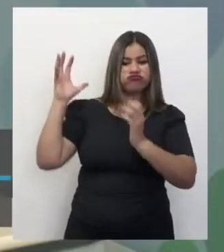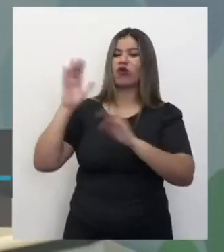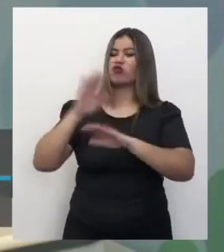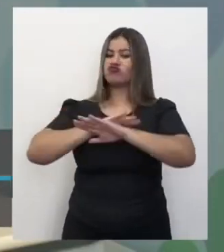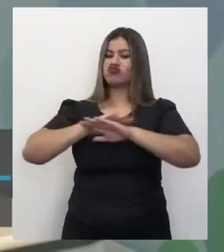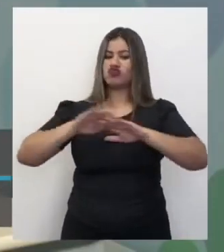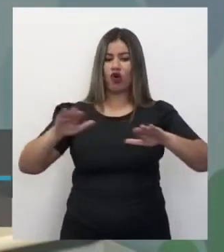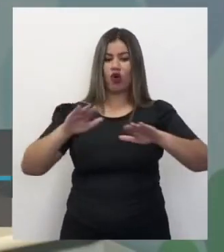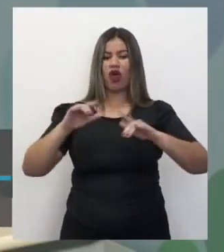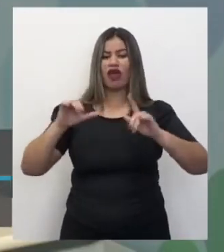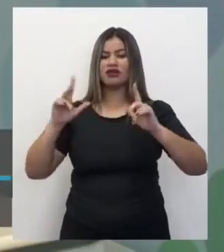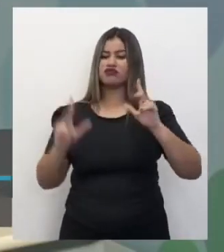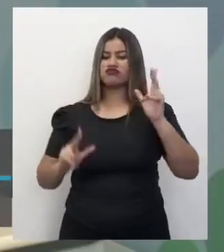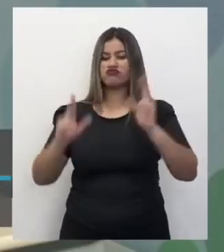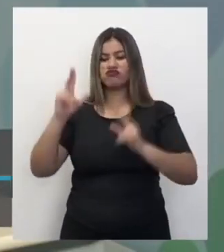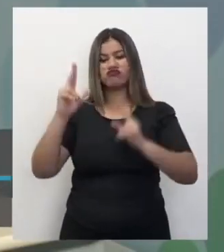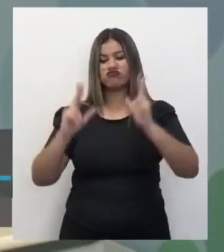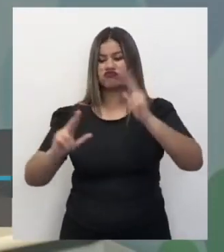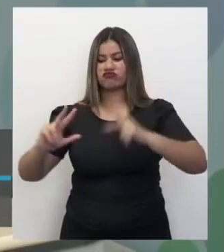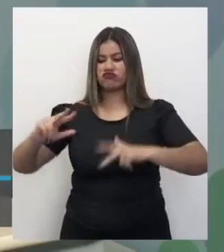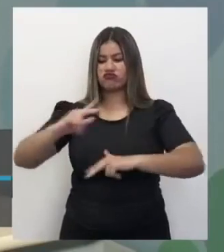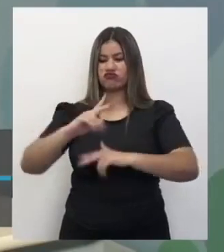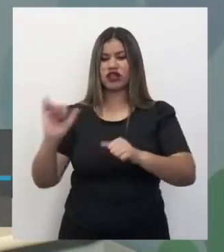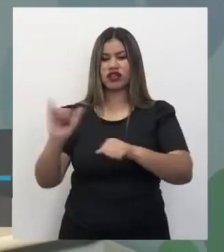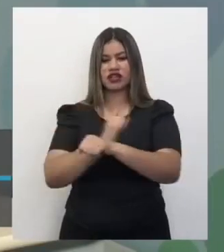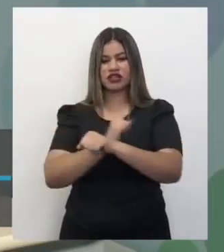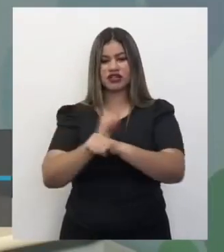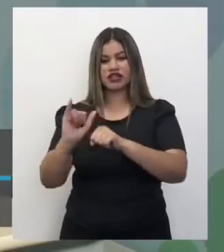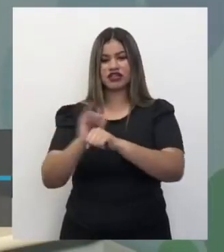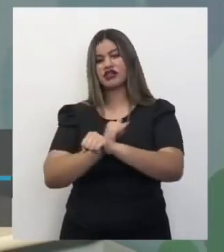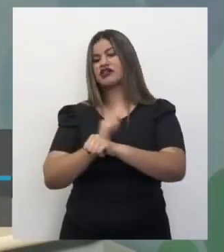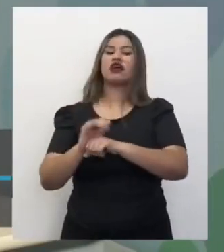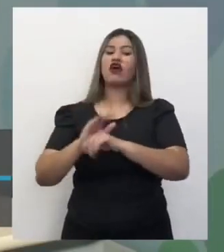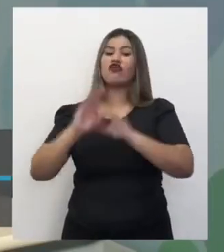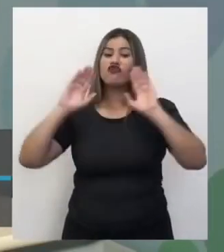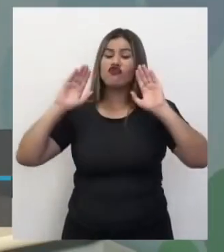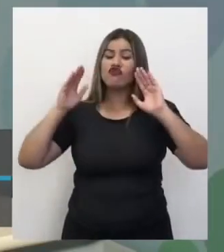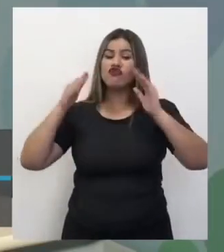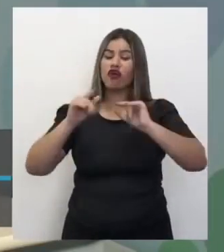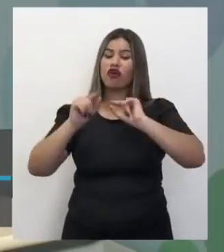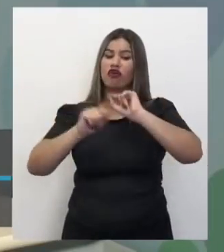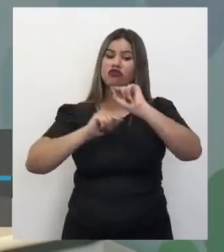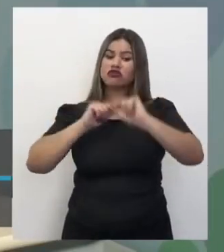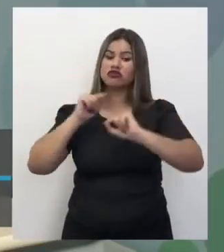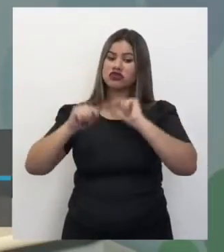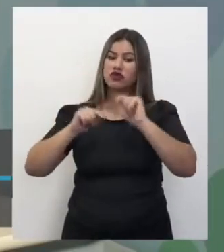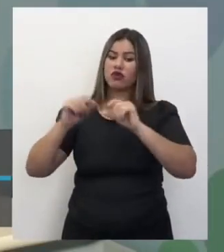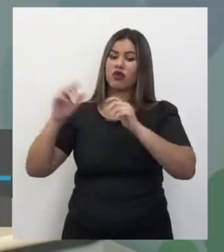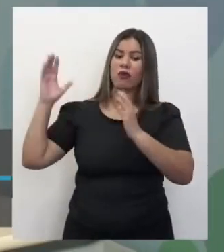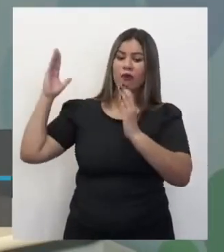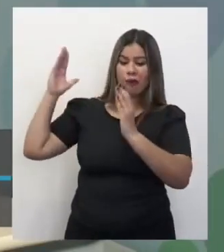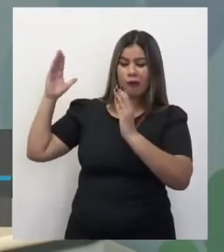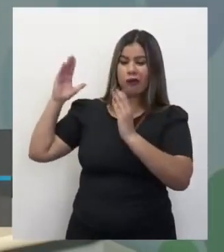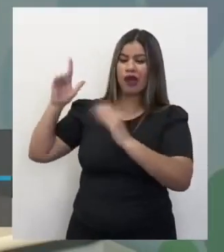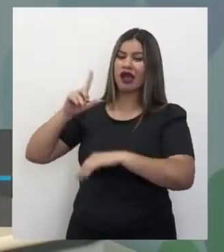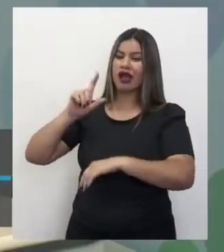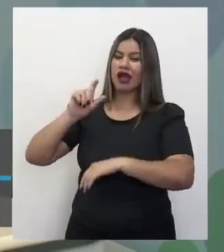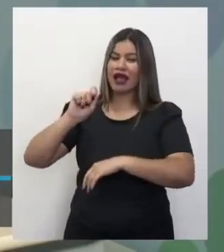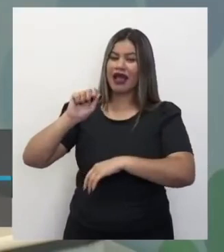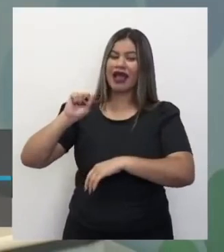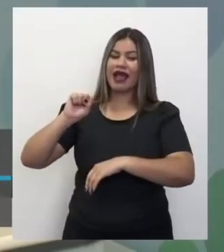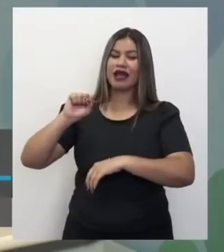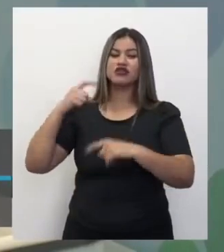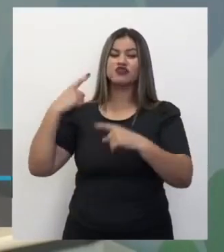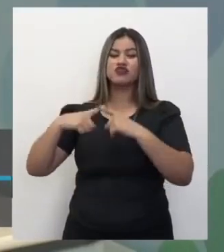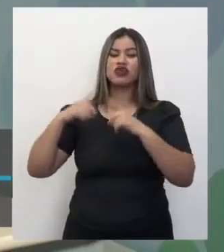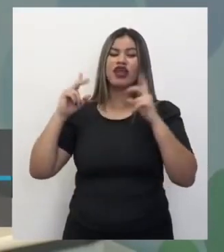na cintura dele para não chamar muita atenção o número 10. Era mais para chamar a atenção do botijão mesmo, porque era